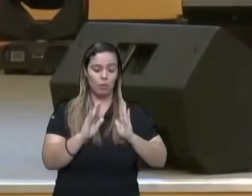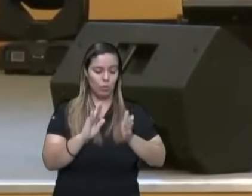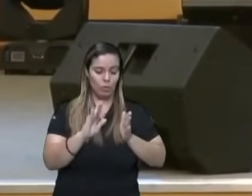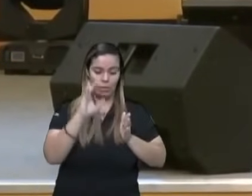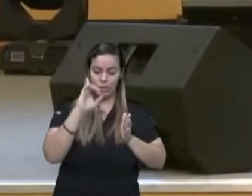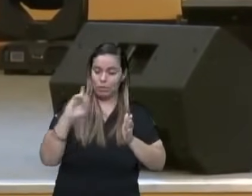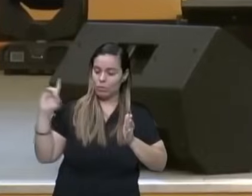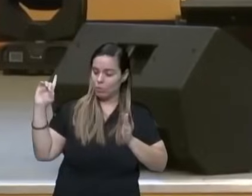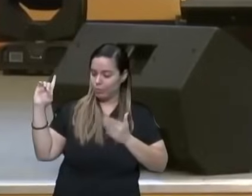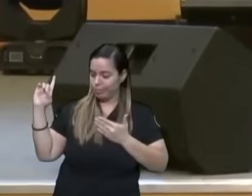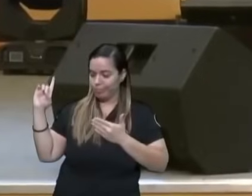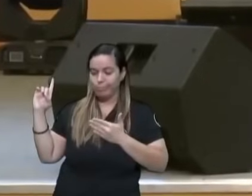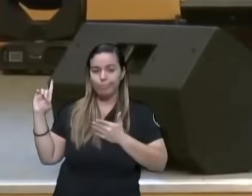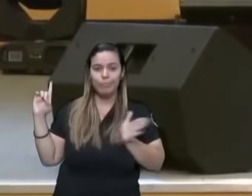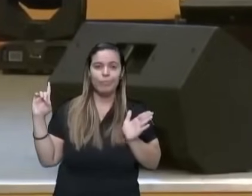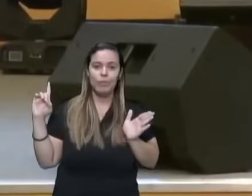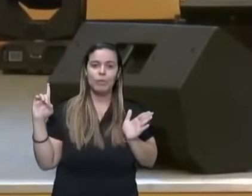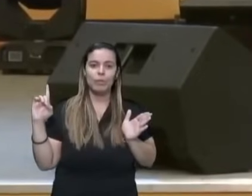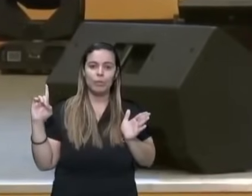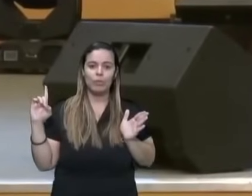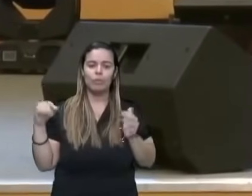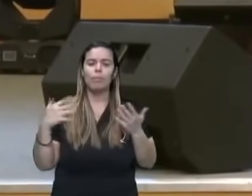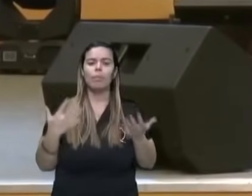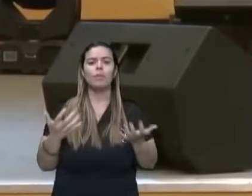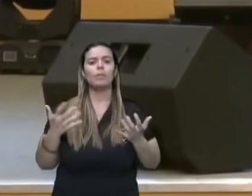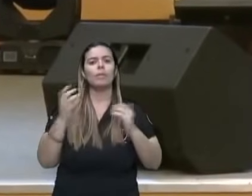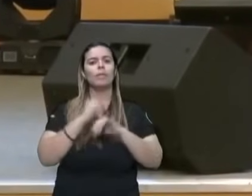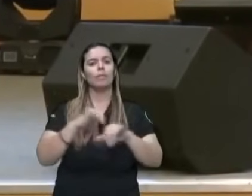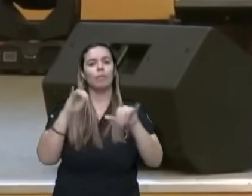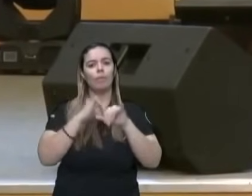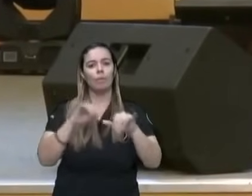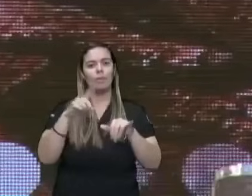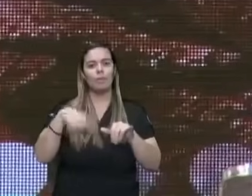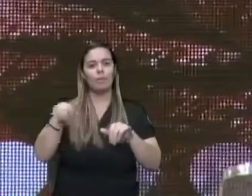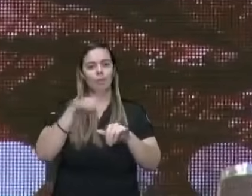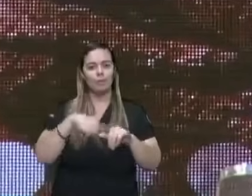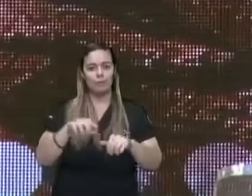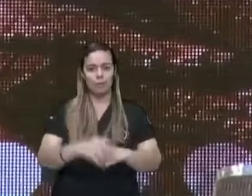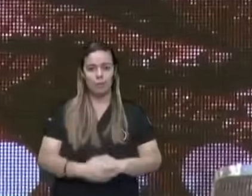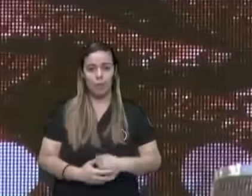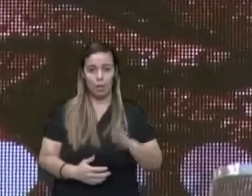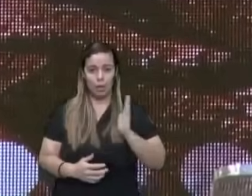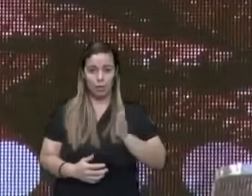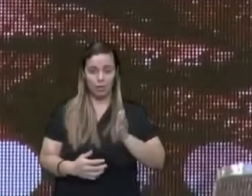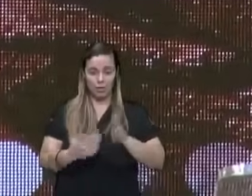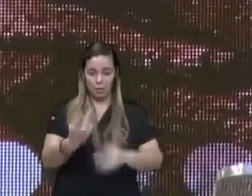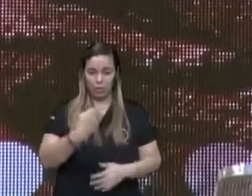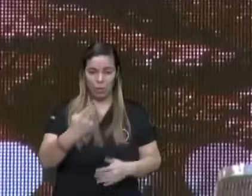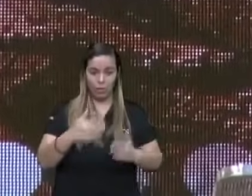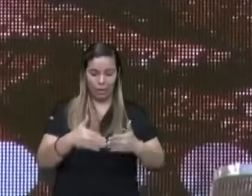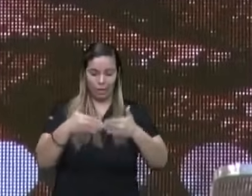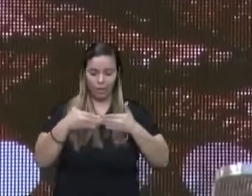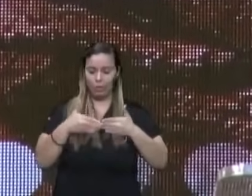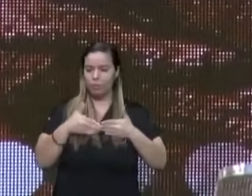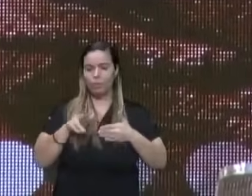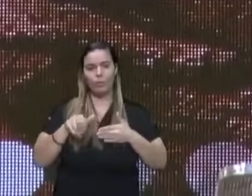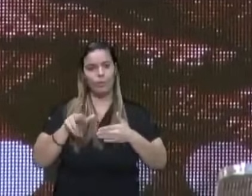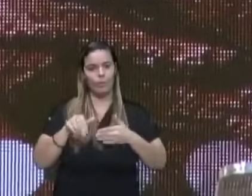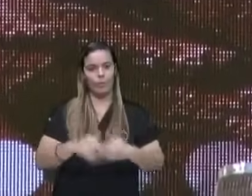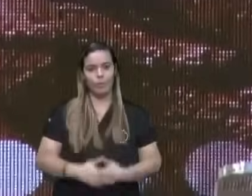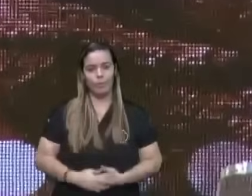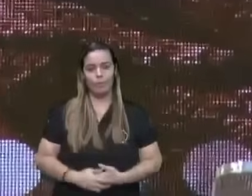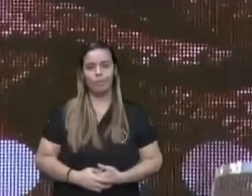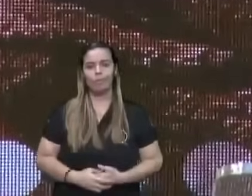seu coração do Senhor. Querido, eu queria te dar uma informação. Teu coração nem o meu nunca vão ficar neutros.